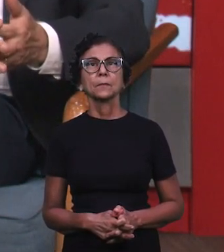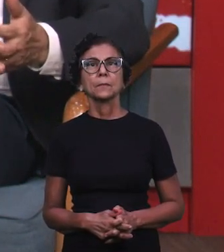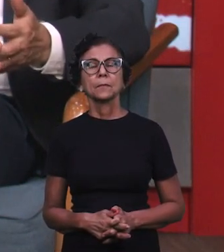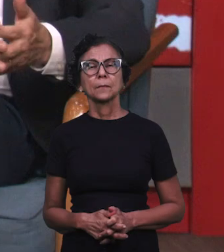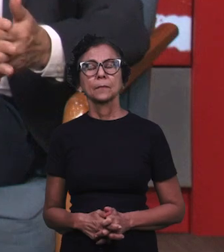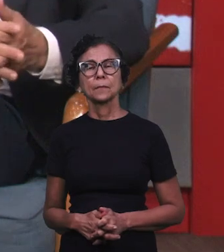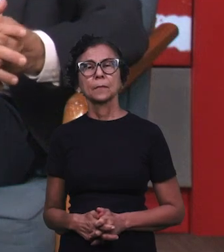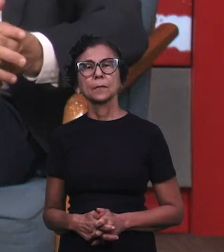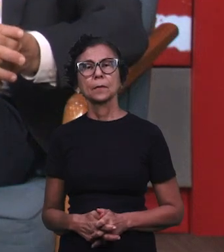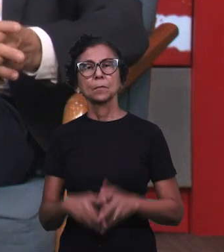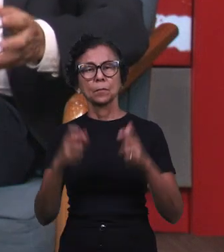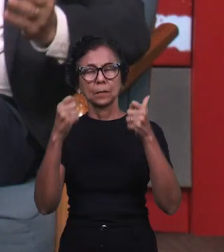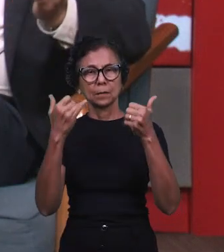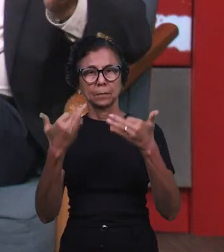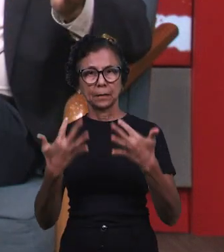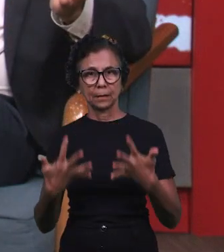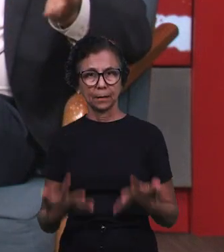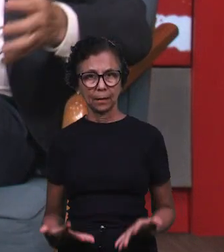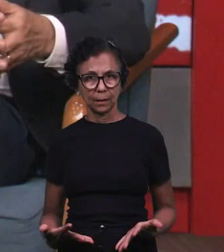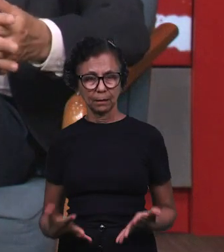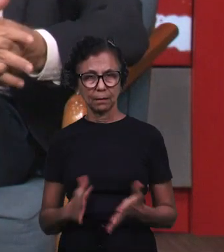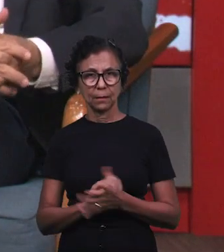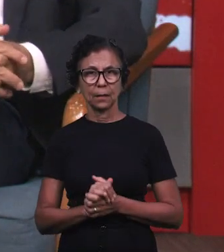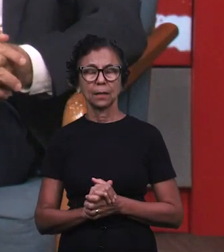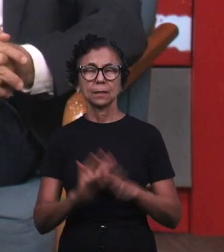essa deficiência, aliás,